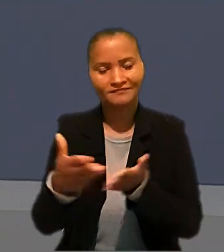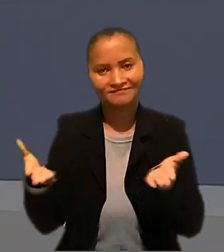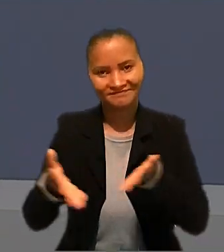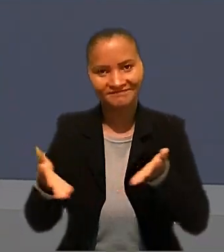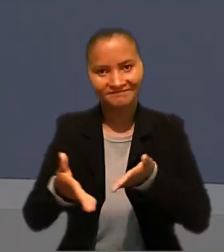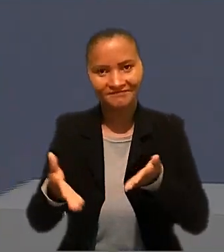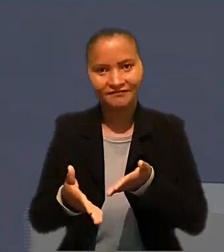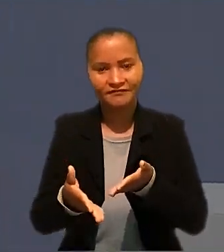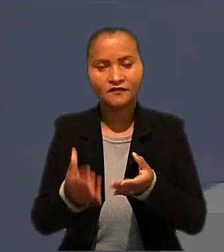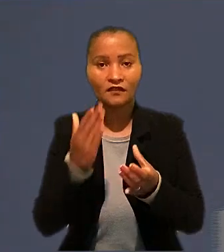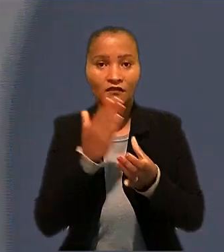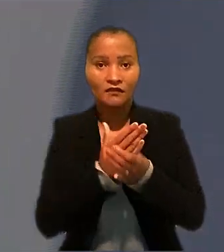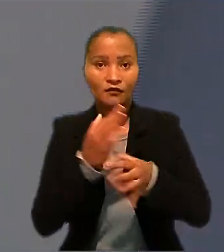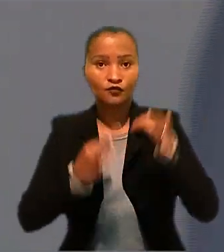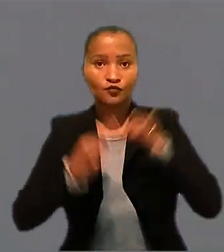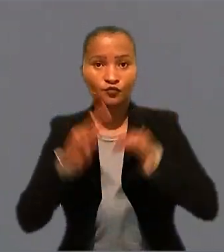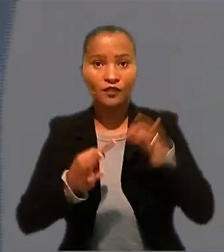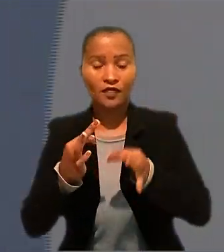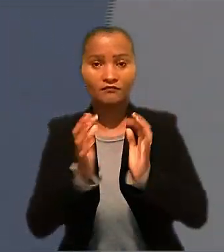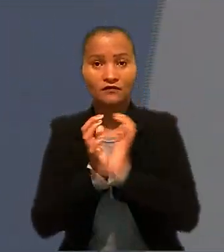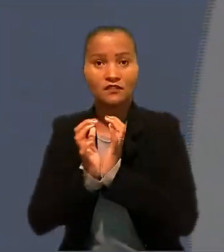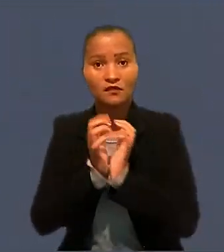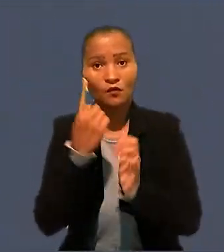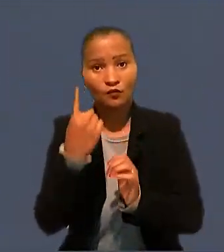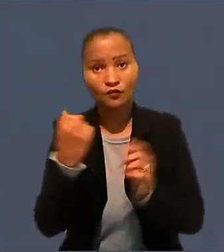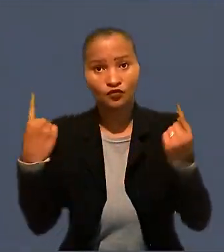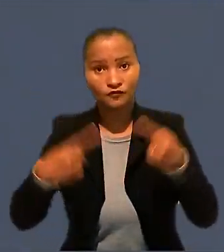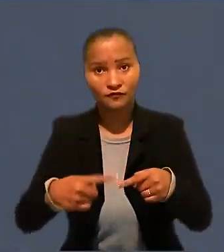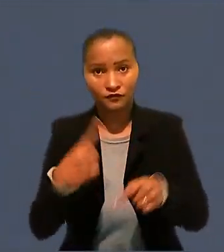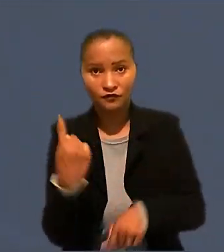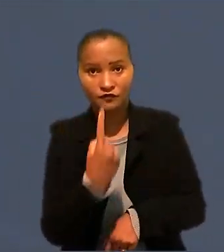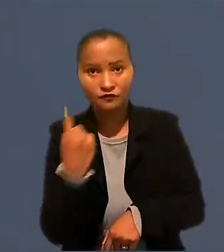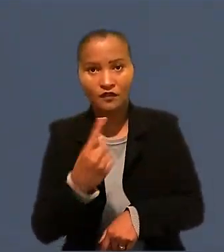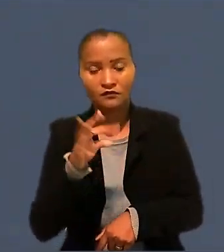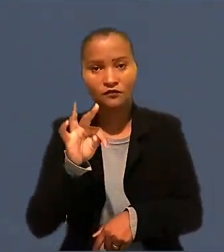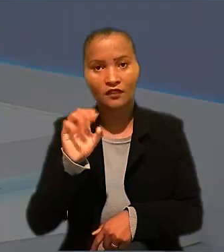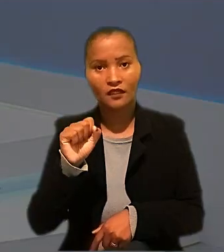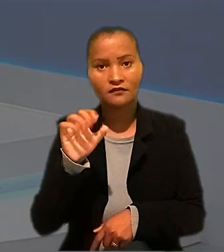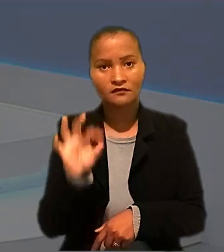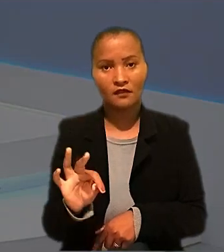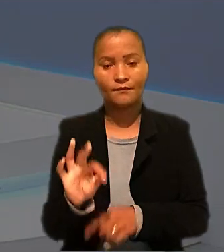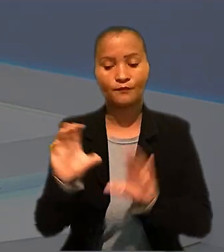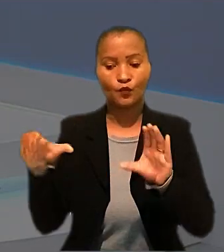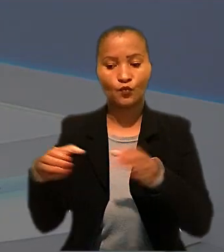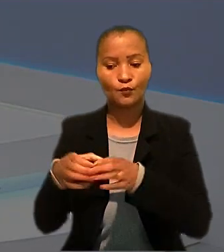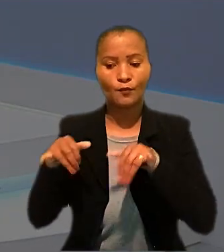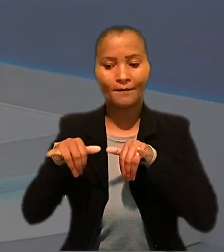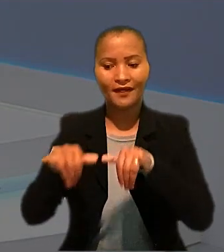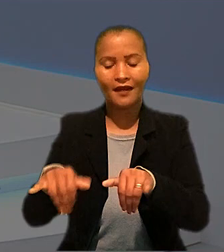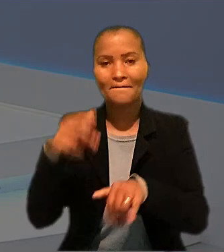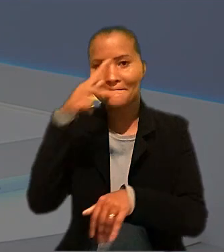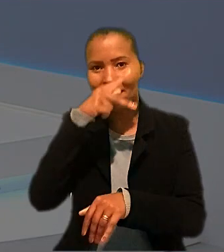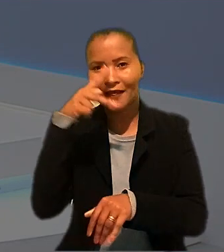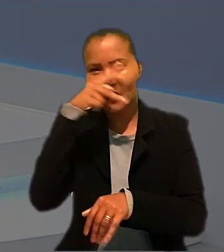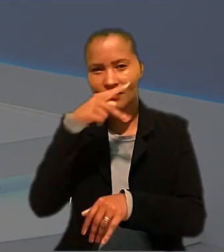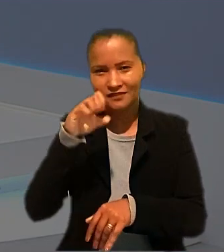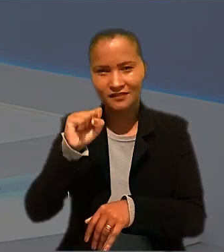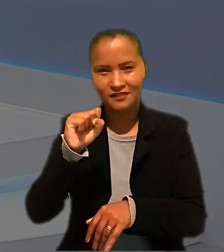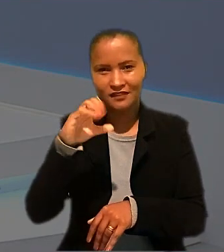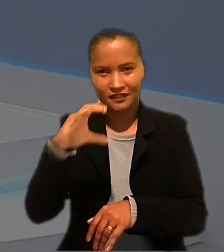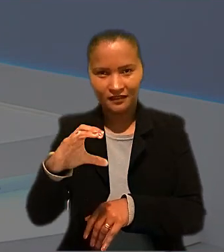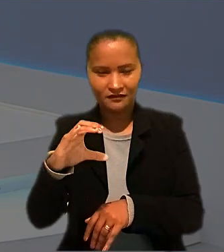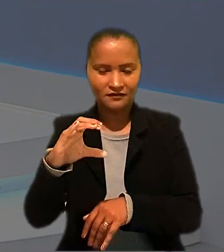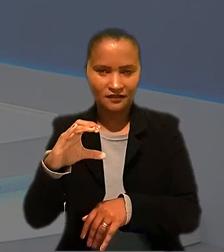Começamos esta edição com o caso julgado pela Seção 1 de Dissídios Individuais do TST. Uma rede de supermercados de Palhoça, em